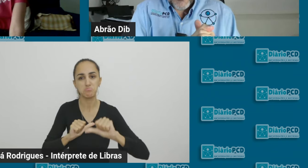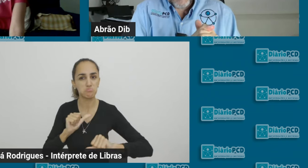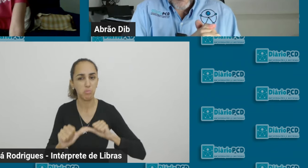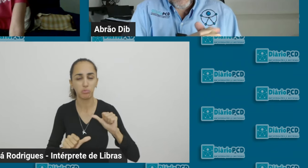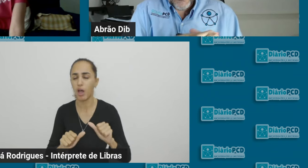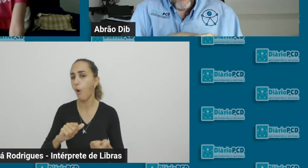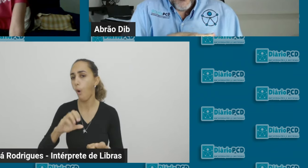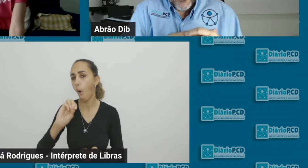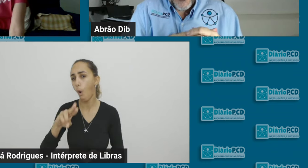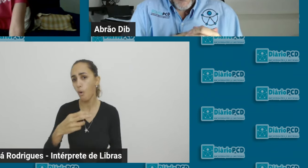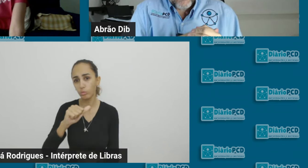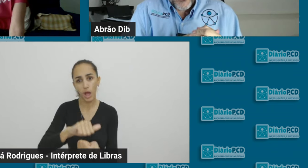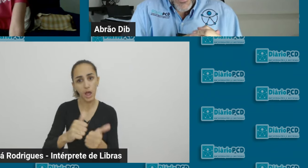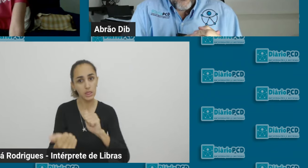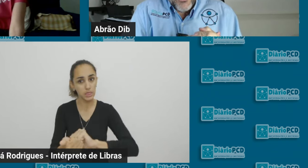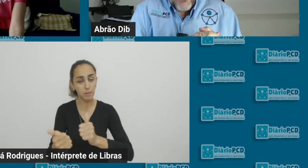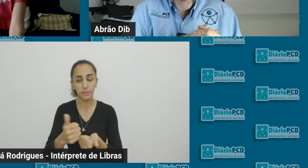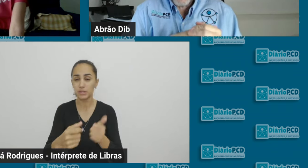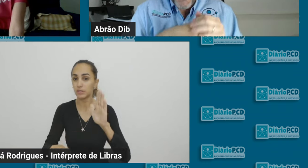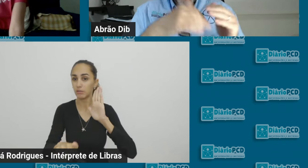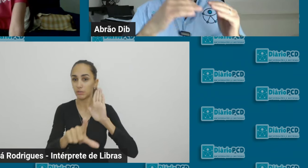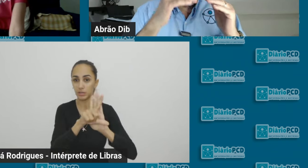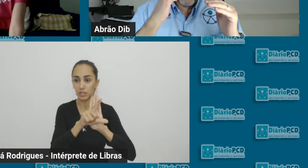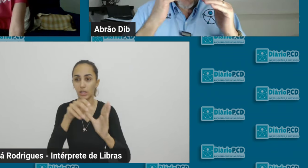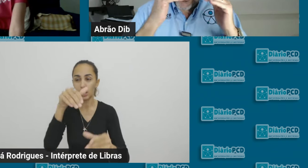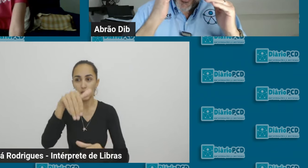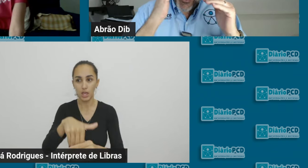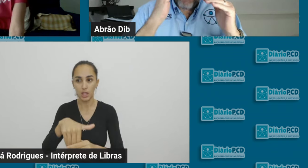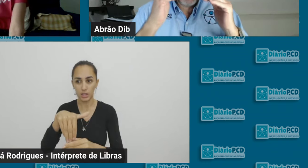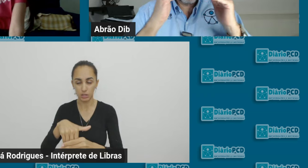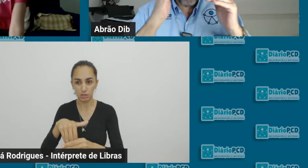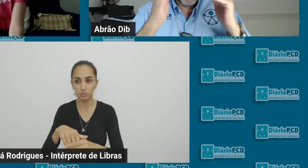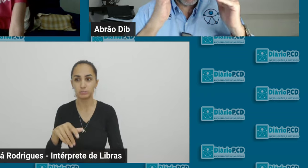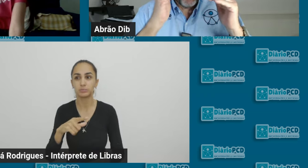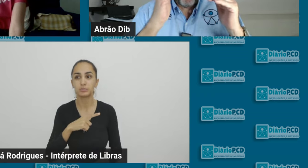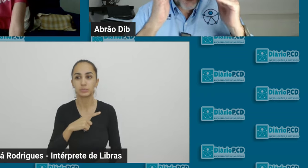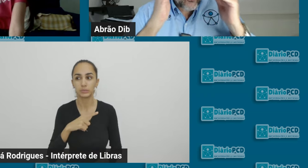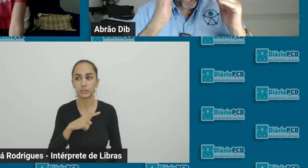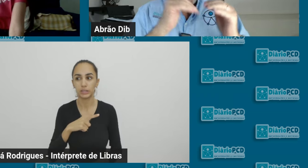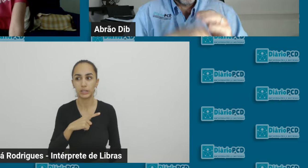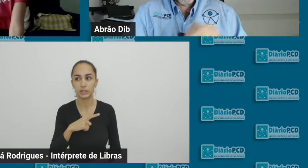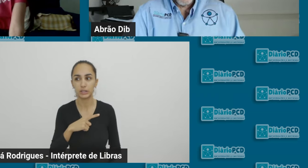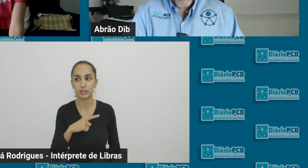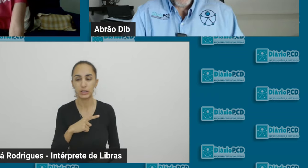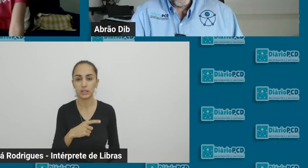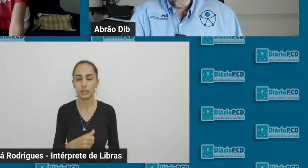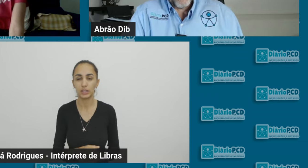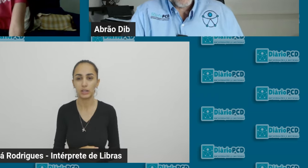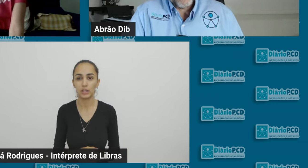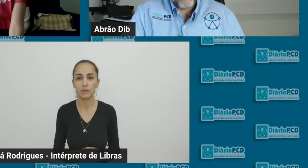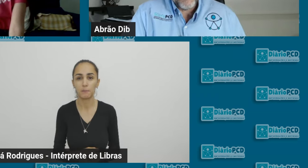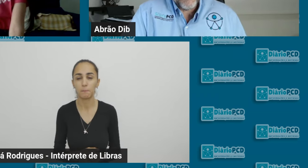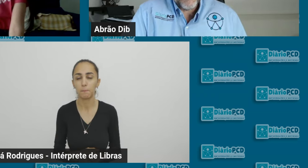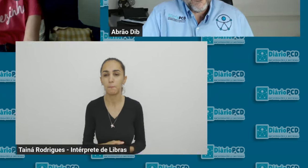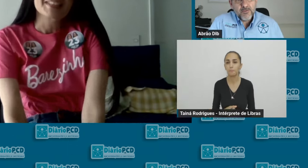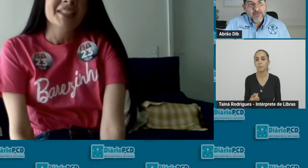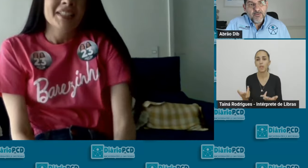adequação da legislação eleitoral para que haja, doutora, a mesma condição para todos os candidatos em todo o